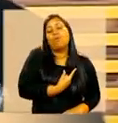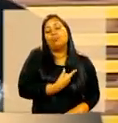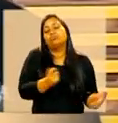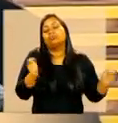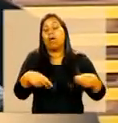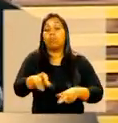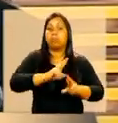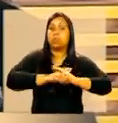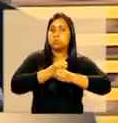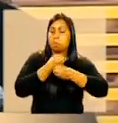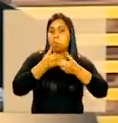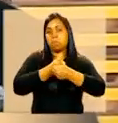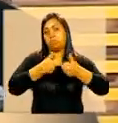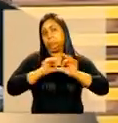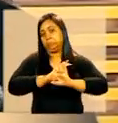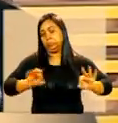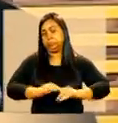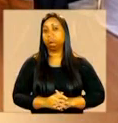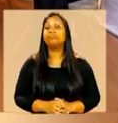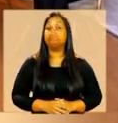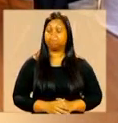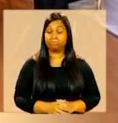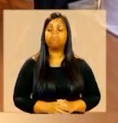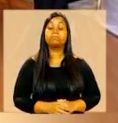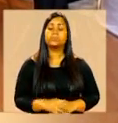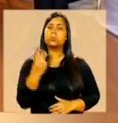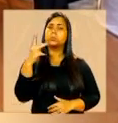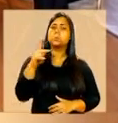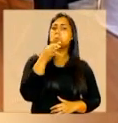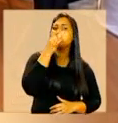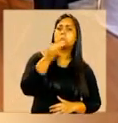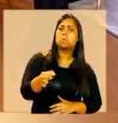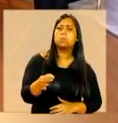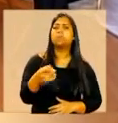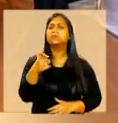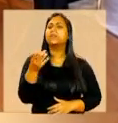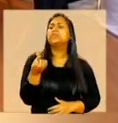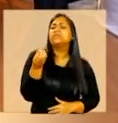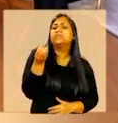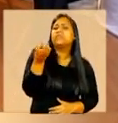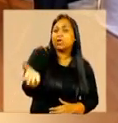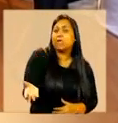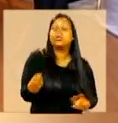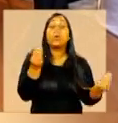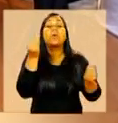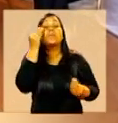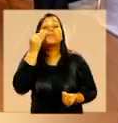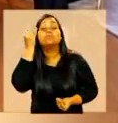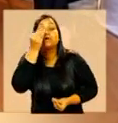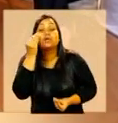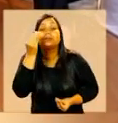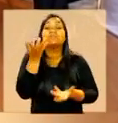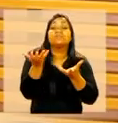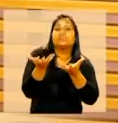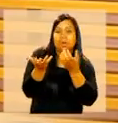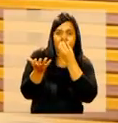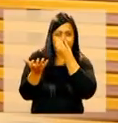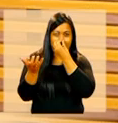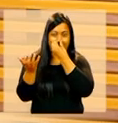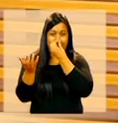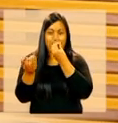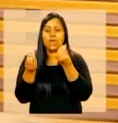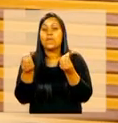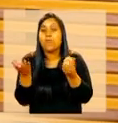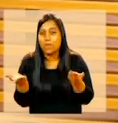resultado excelente. Que bacana. Letícia, e no seu caso, quando você viaja, que tipo de experiência você busca? É